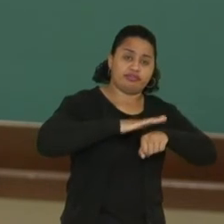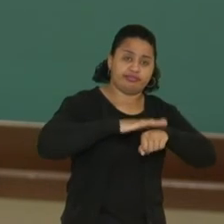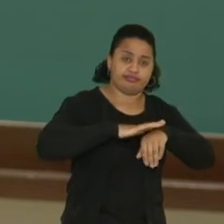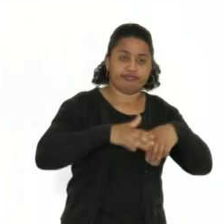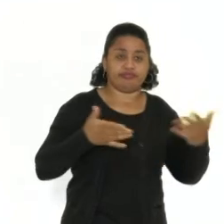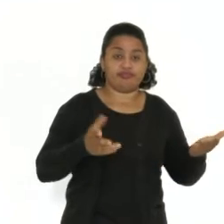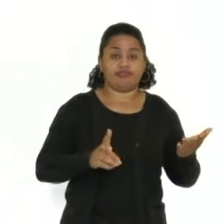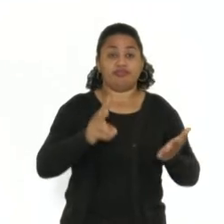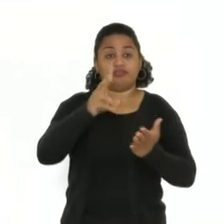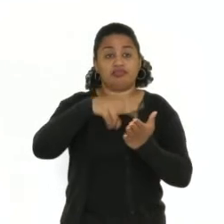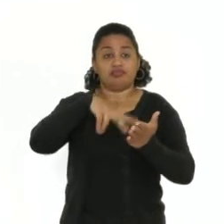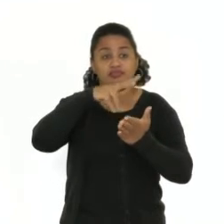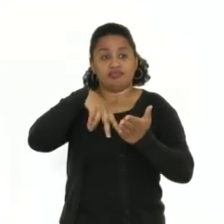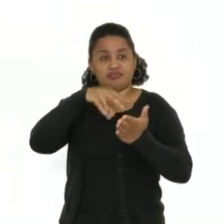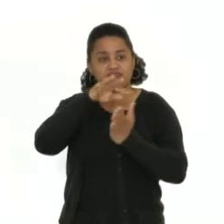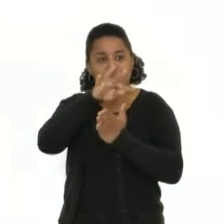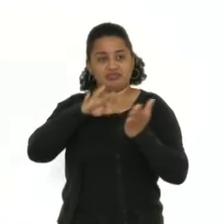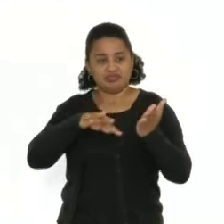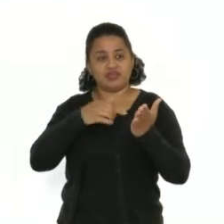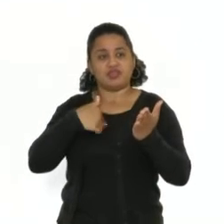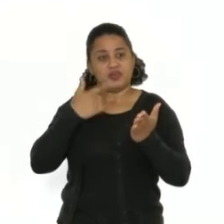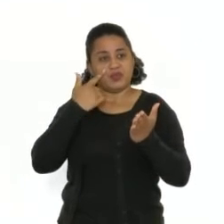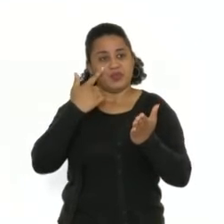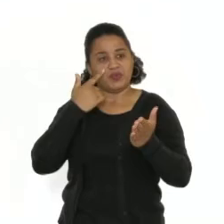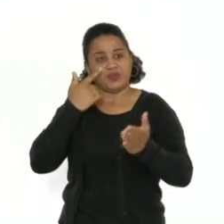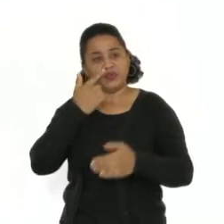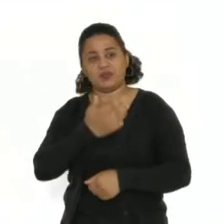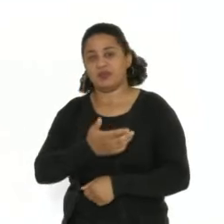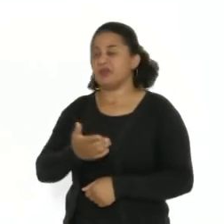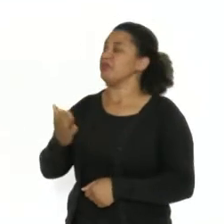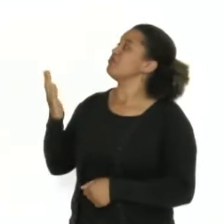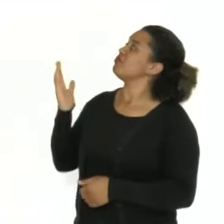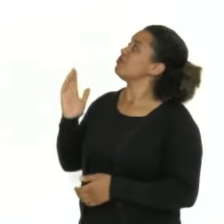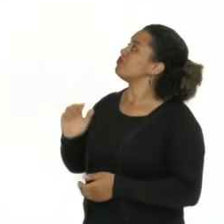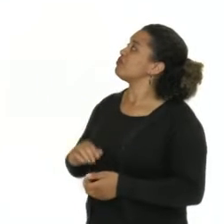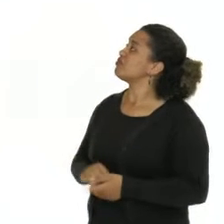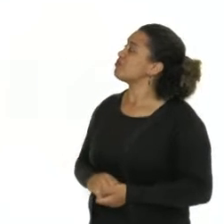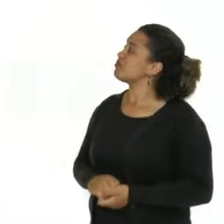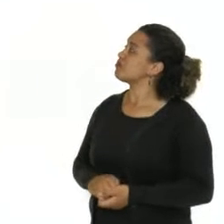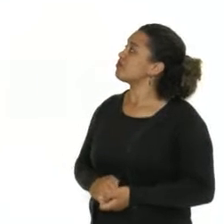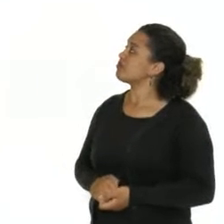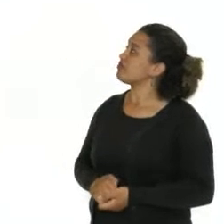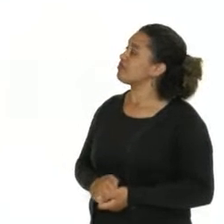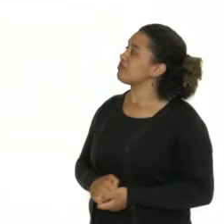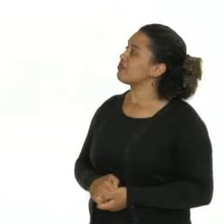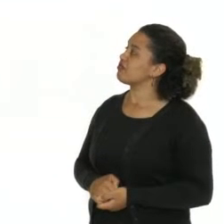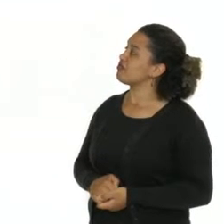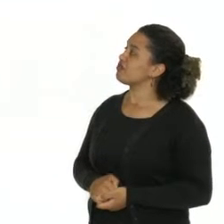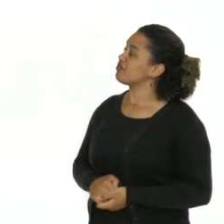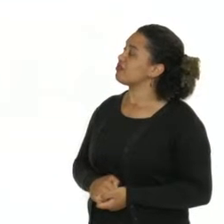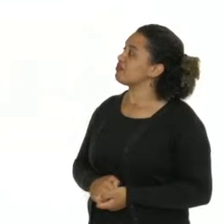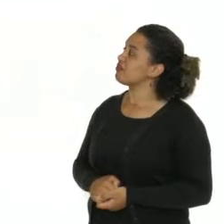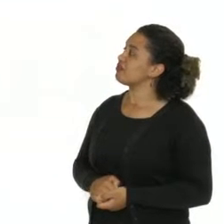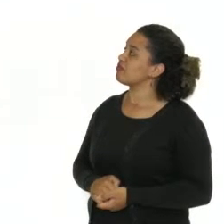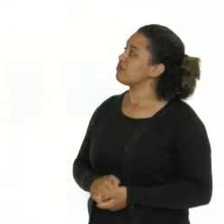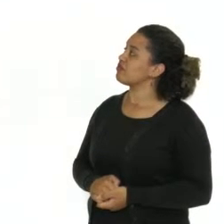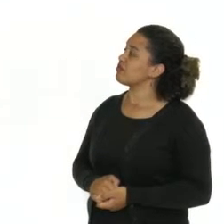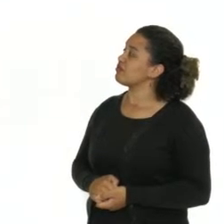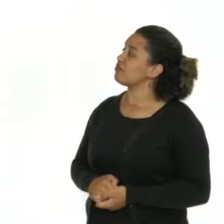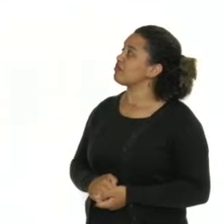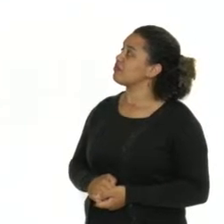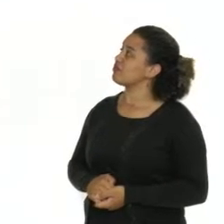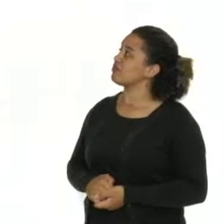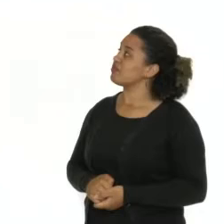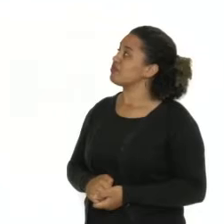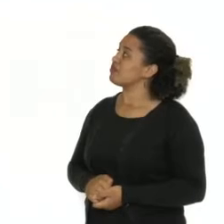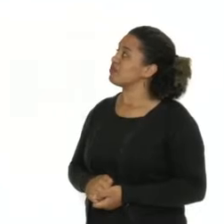leitura. Em 1934, Cora Coralina tornou-se doceira para sustentar os 4 filhos. Embora